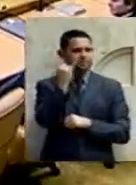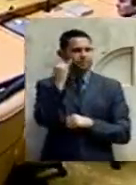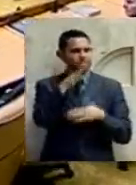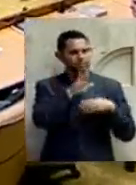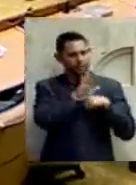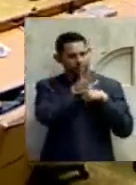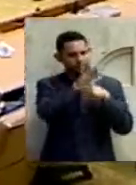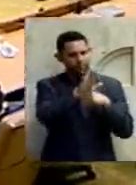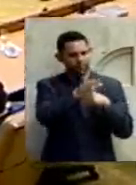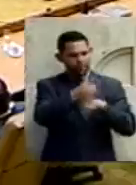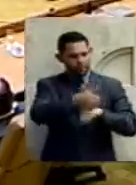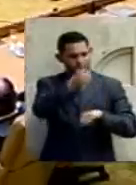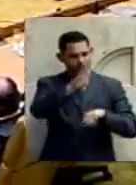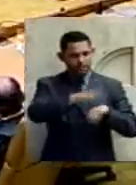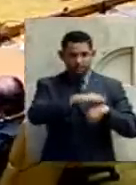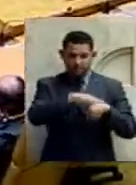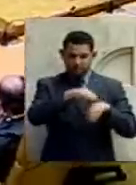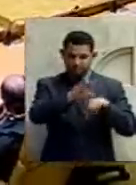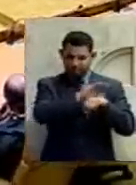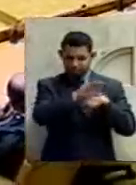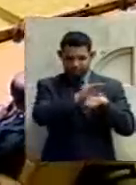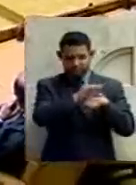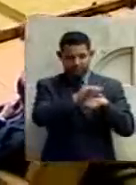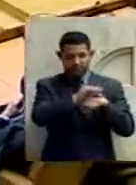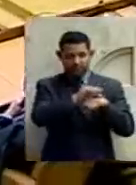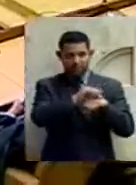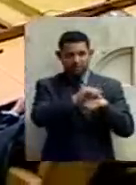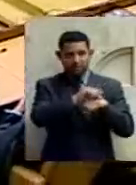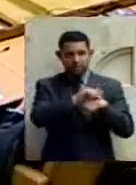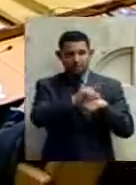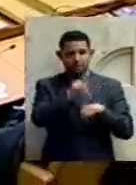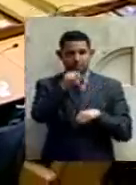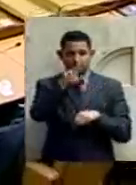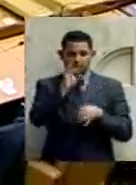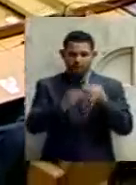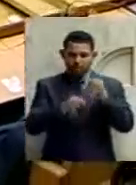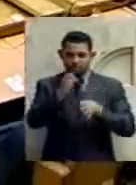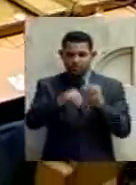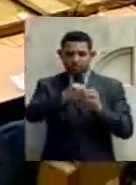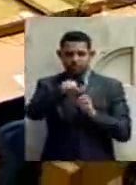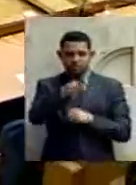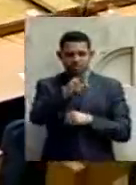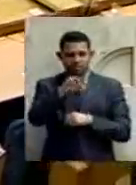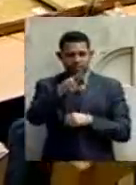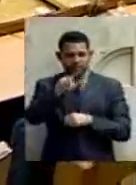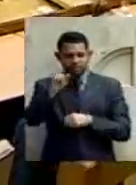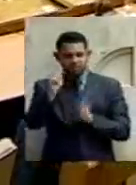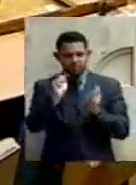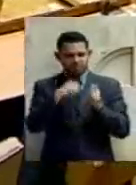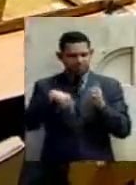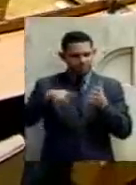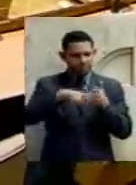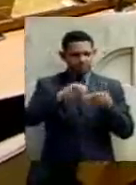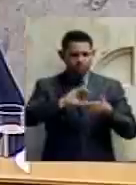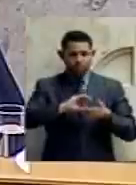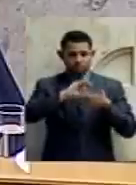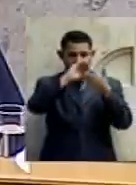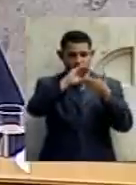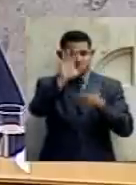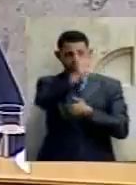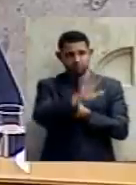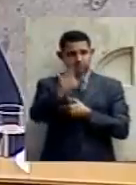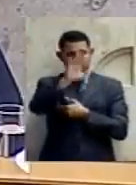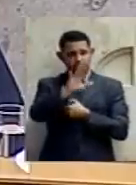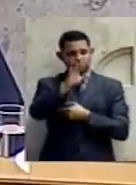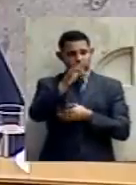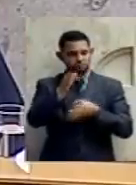contribuição para isso. A Procuradoria-Geral da República e todo o Ministério Público, bem como o Conselho Nacional do Ministério